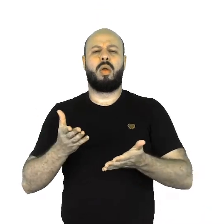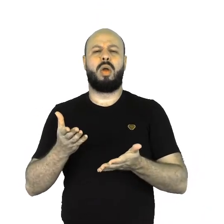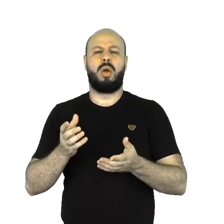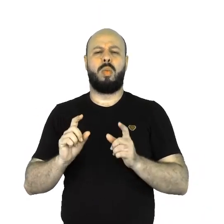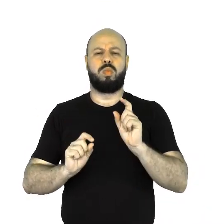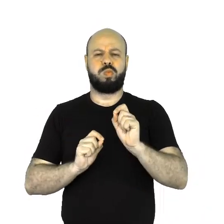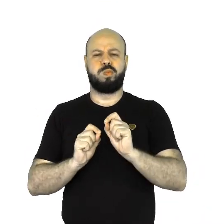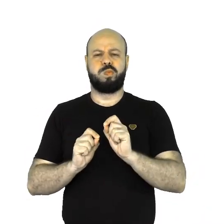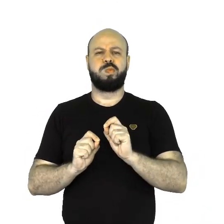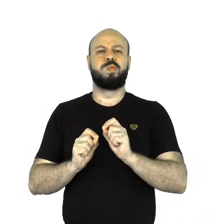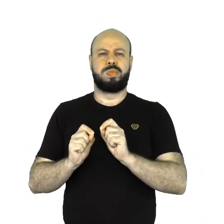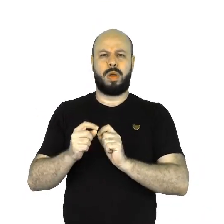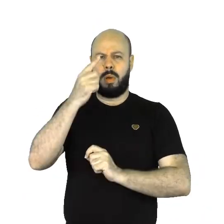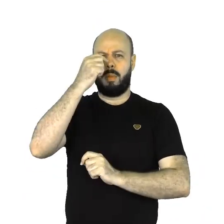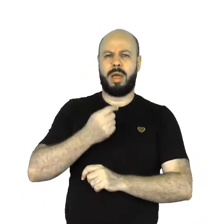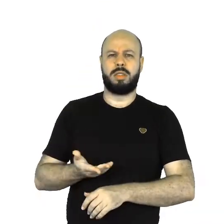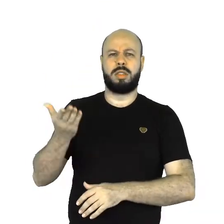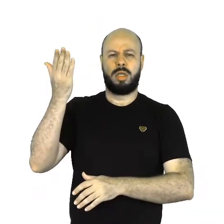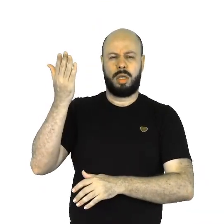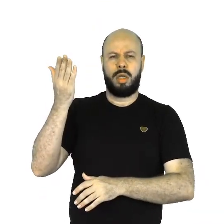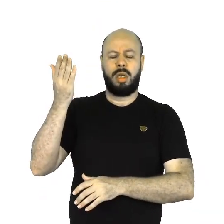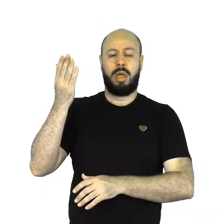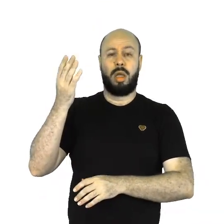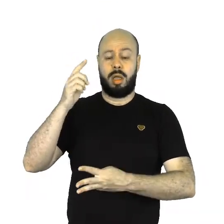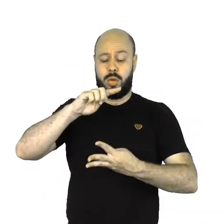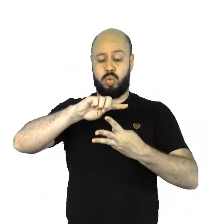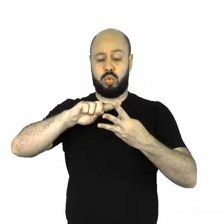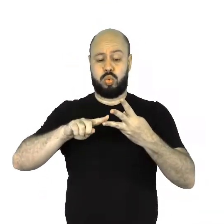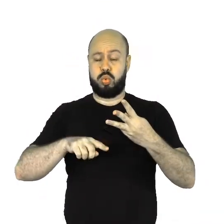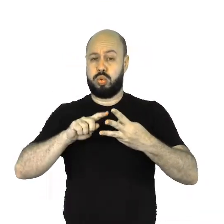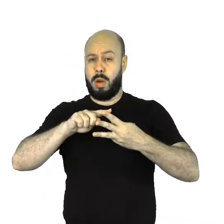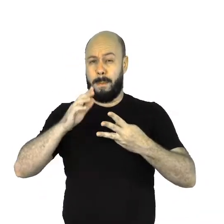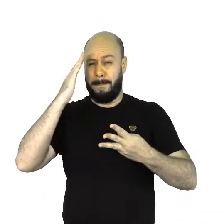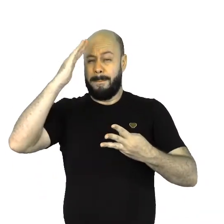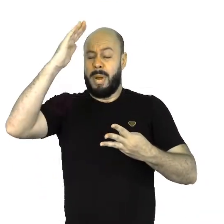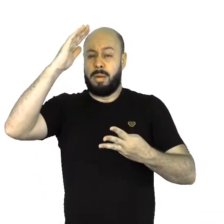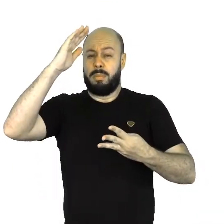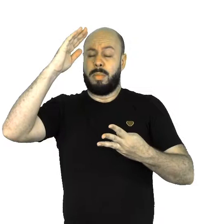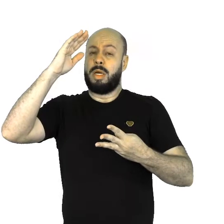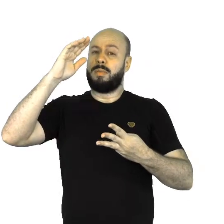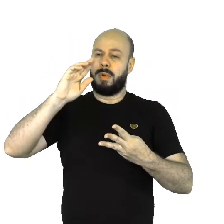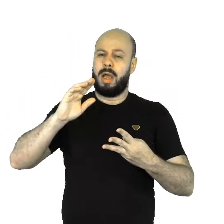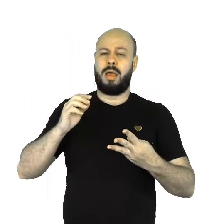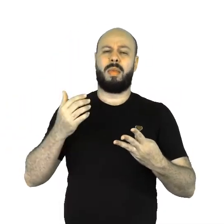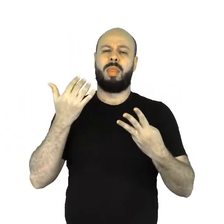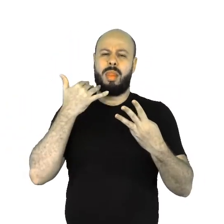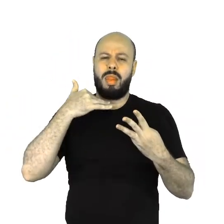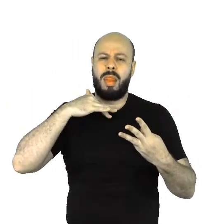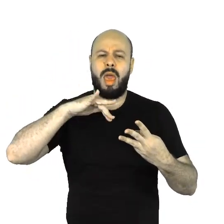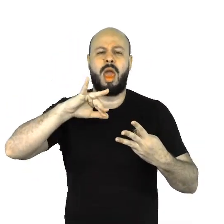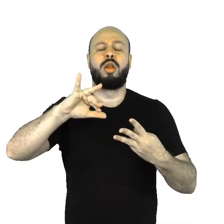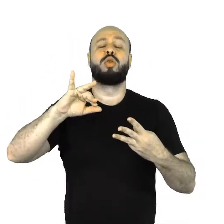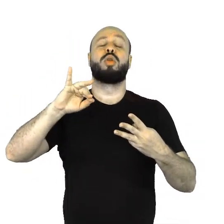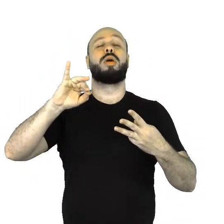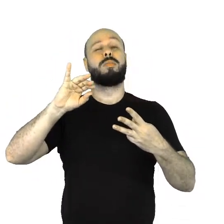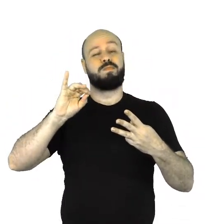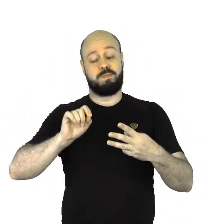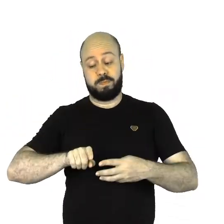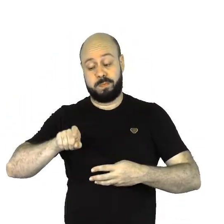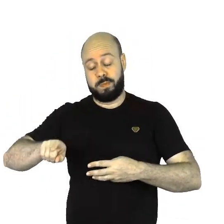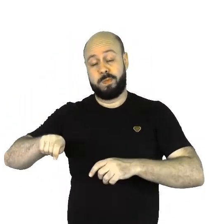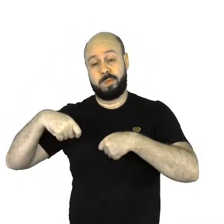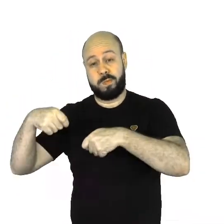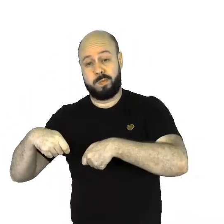traz os três principais fatores naturais que a agricultura